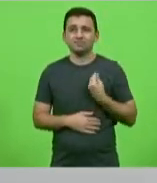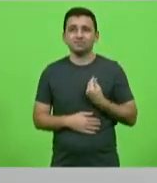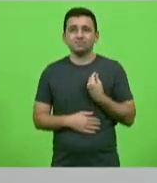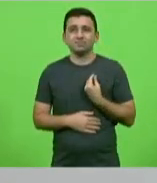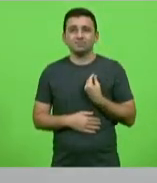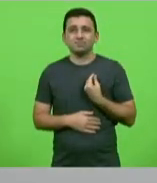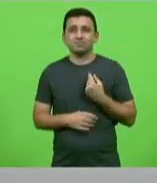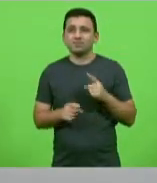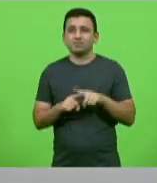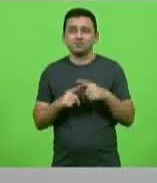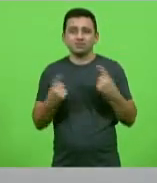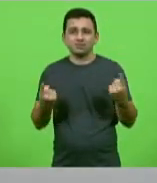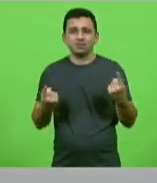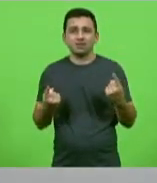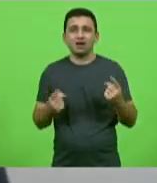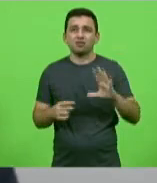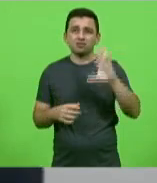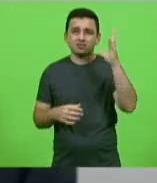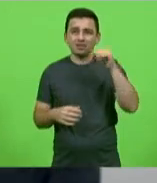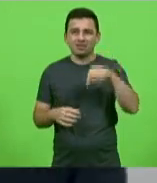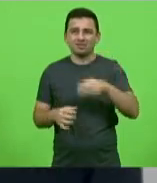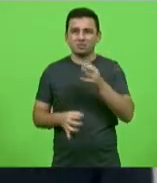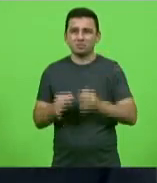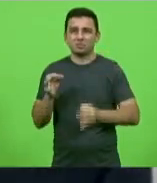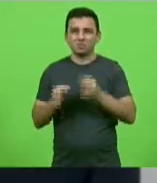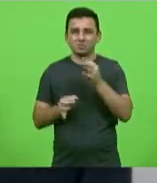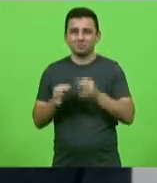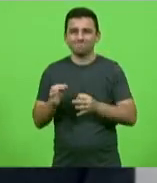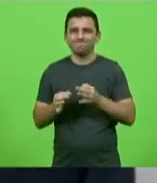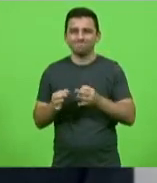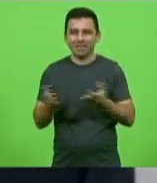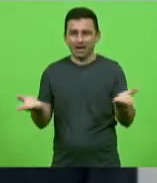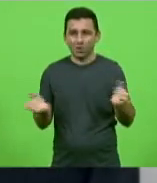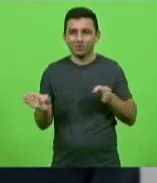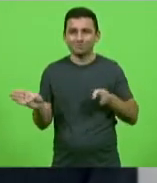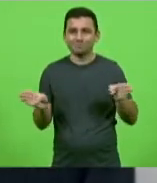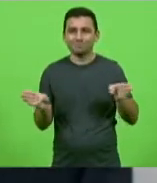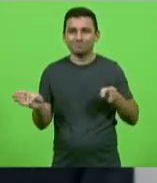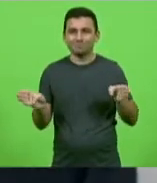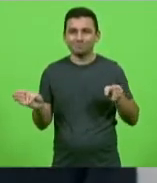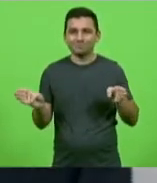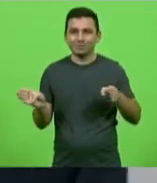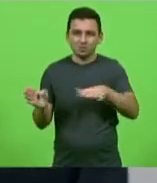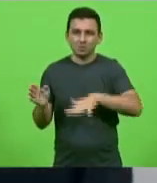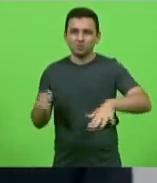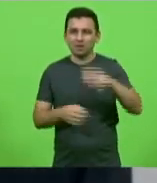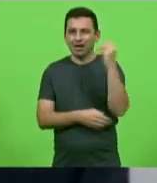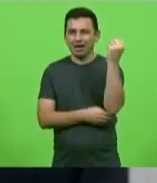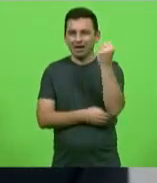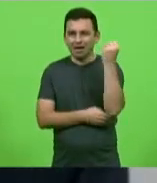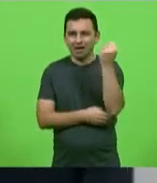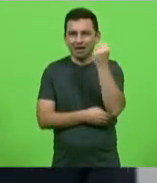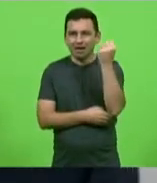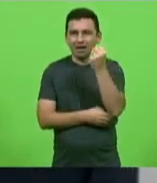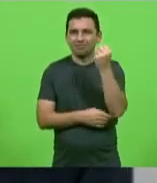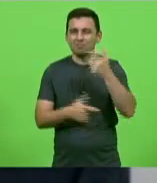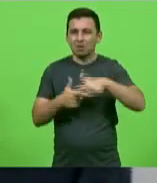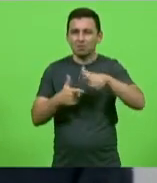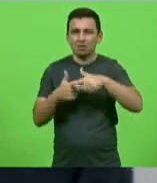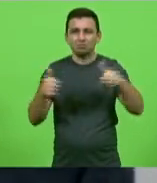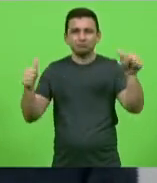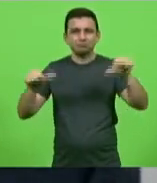Portanto, realizar o julgamento neste momento do agravamento da crise é